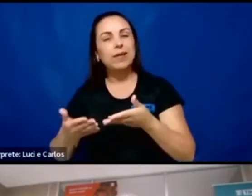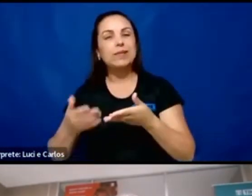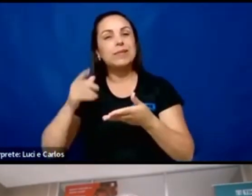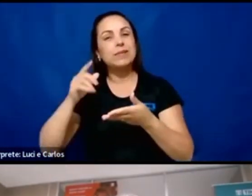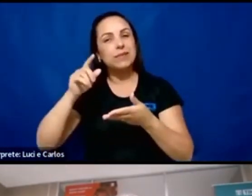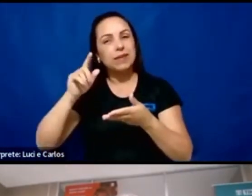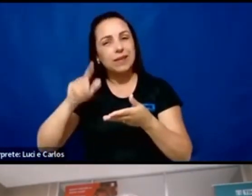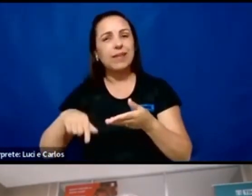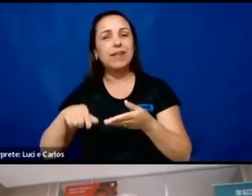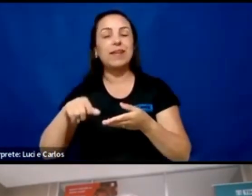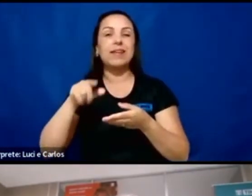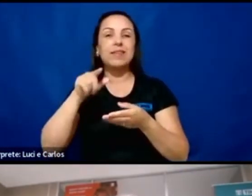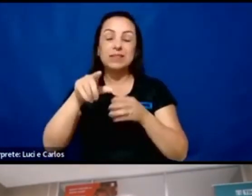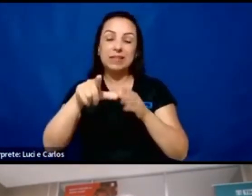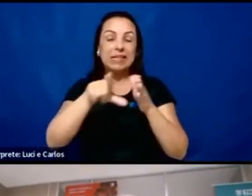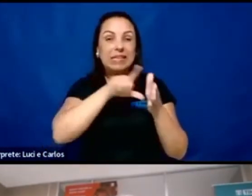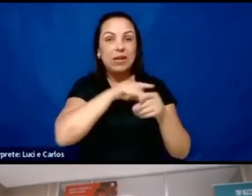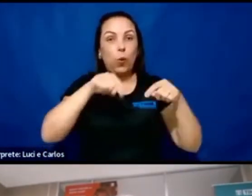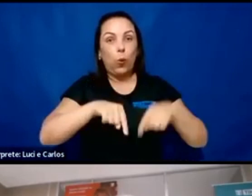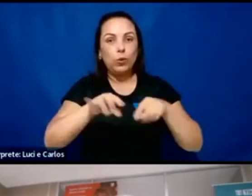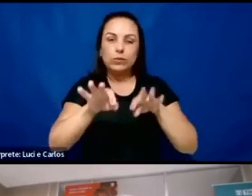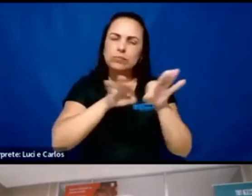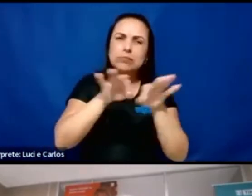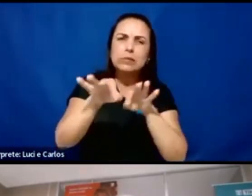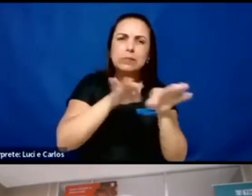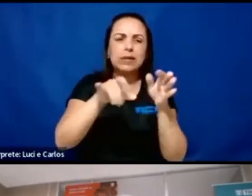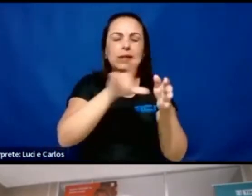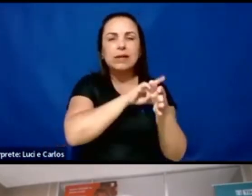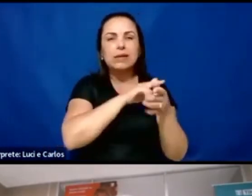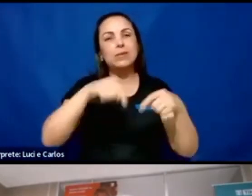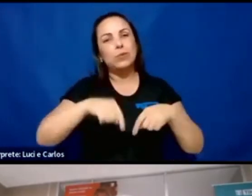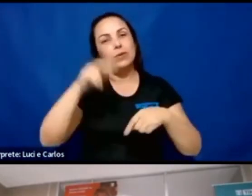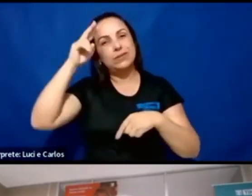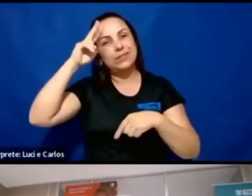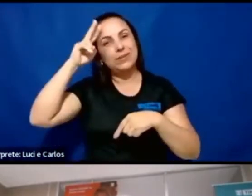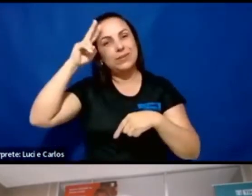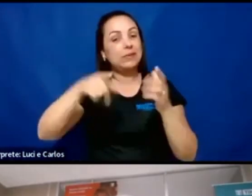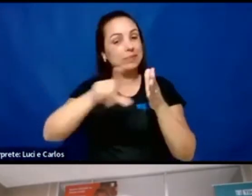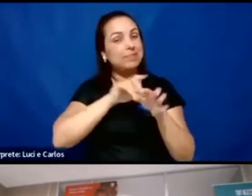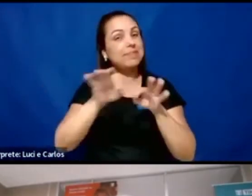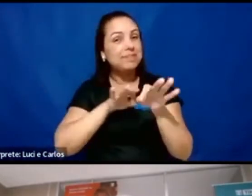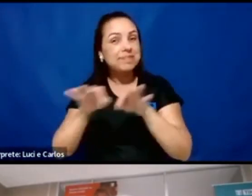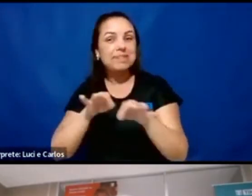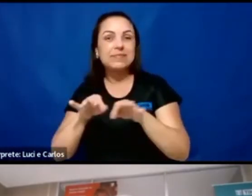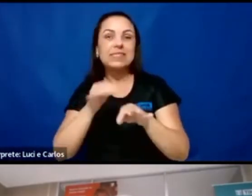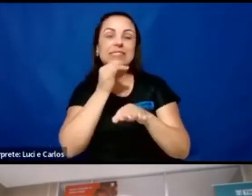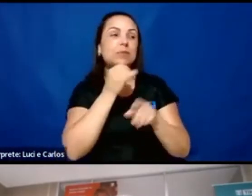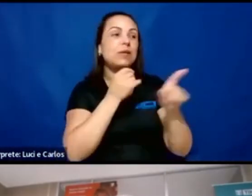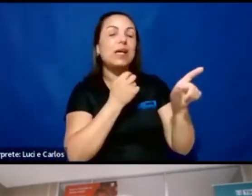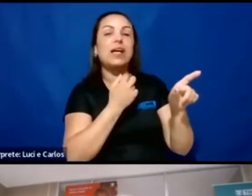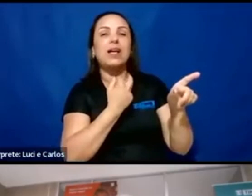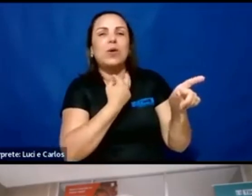implicou em você fazer ajuste na sua agenda. de repente deixar um compromisso para mais